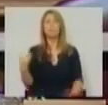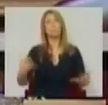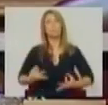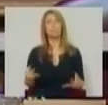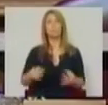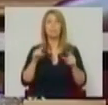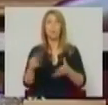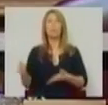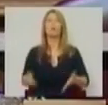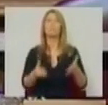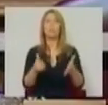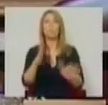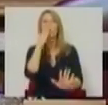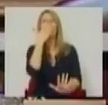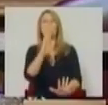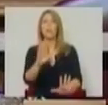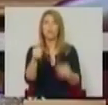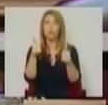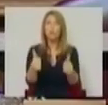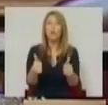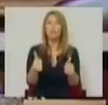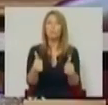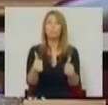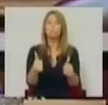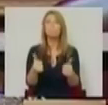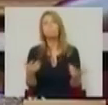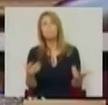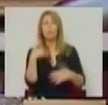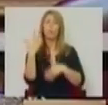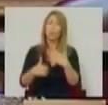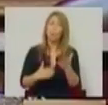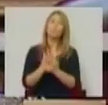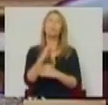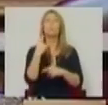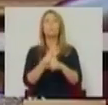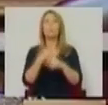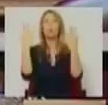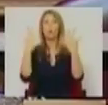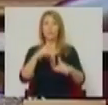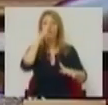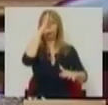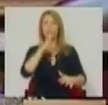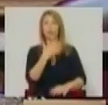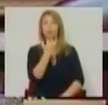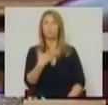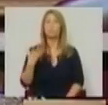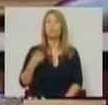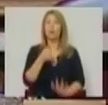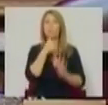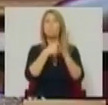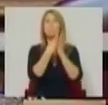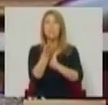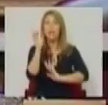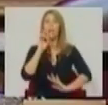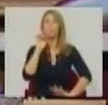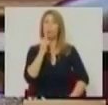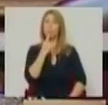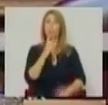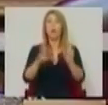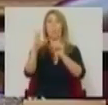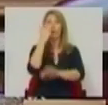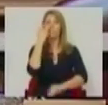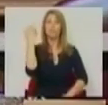que este caminho, que nos parece correto, continua no Orçamento de Estado de 2019 com medidas que são muito importantes. O aumento